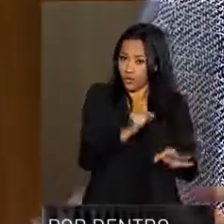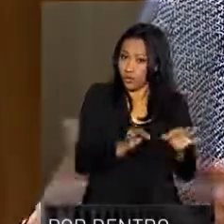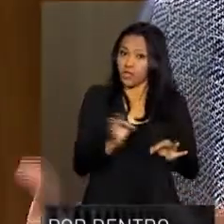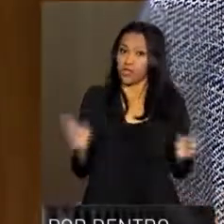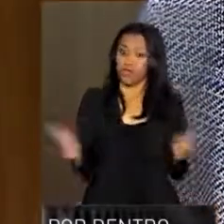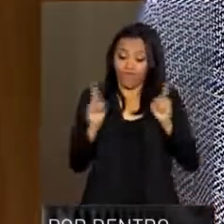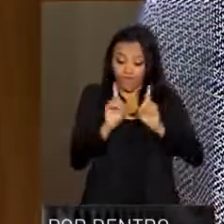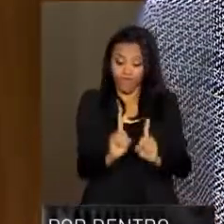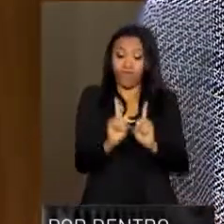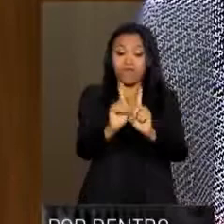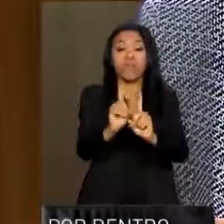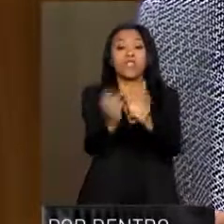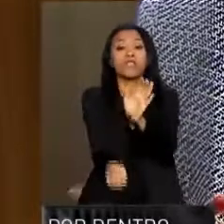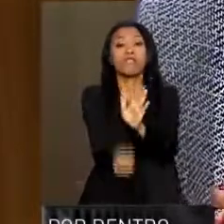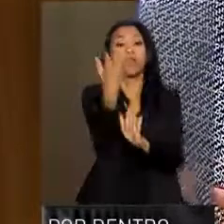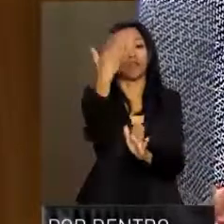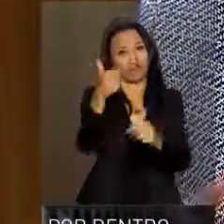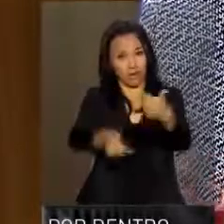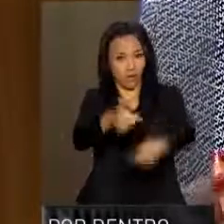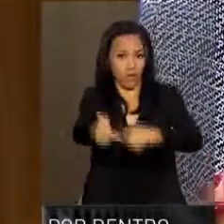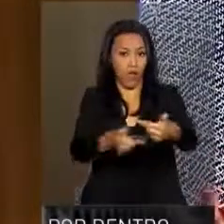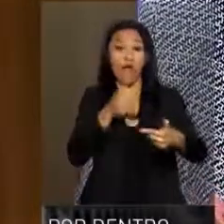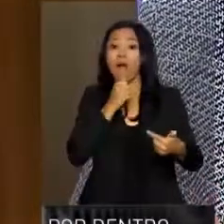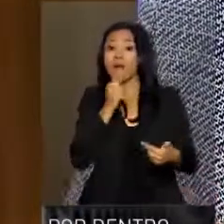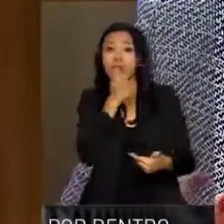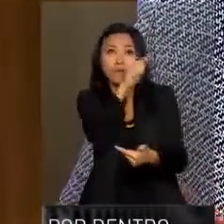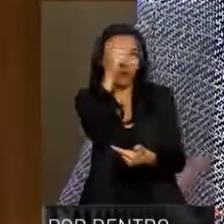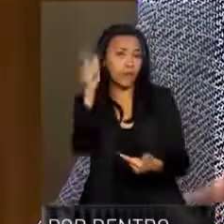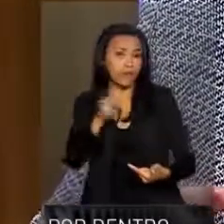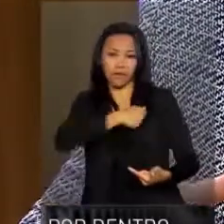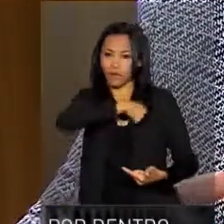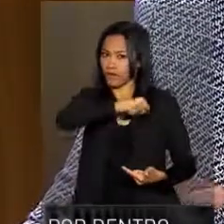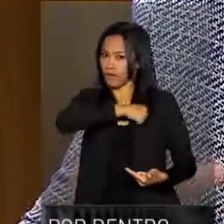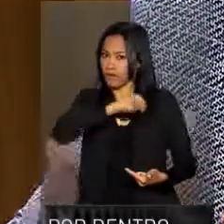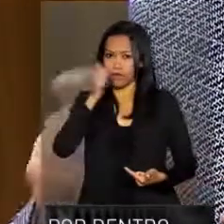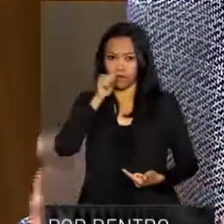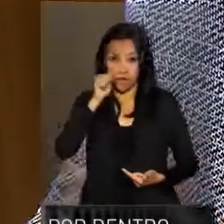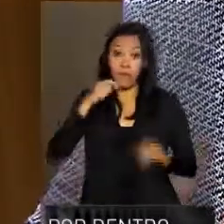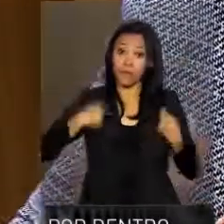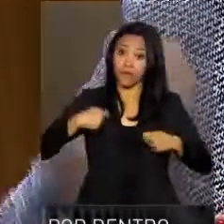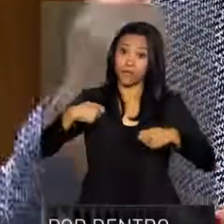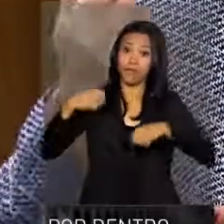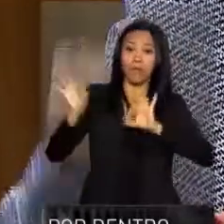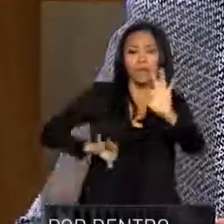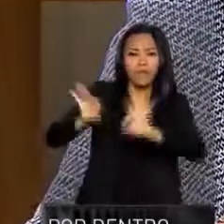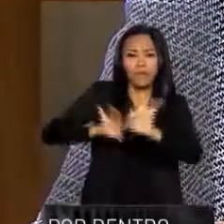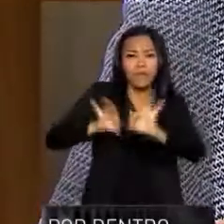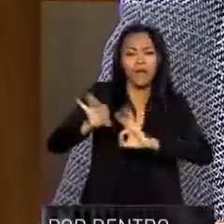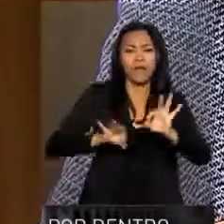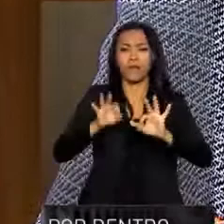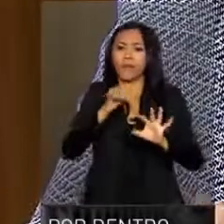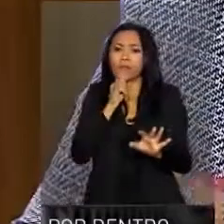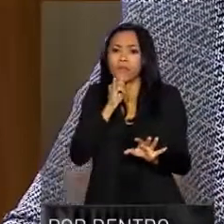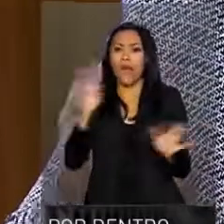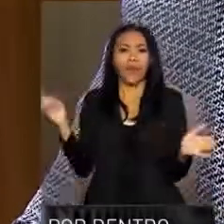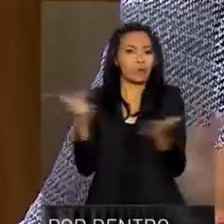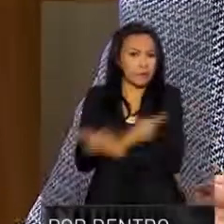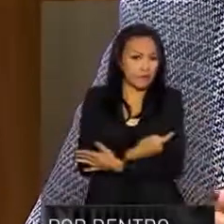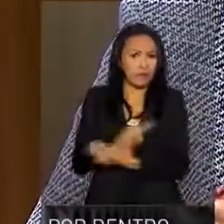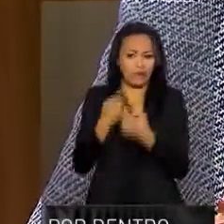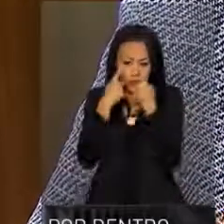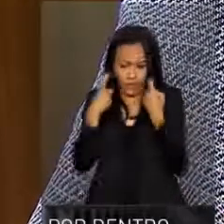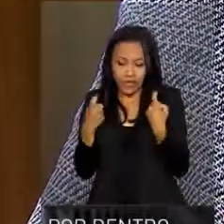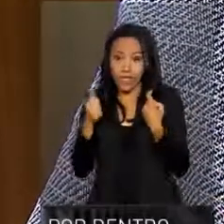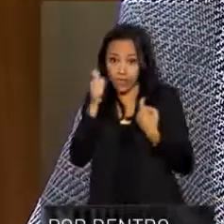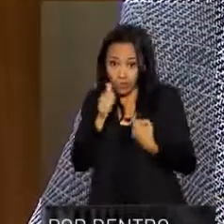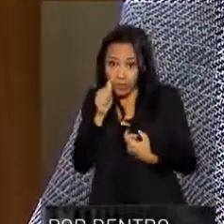a onde nós não temos a delegacia da mulher nós possamos ter uma preparação para que essa mulher ao chegar ao local ela venha